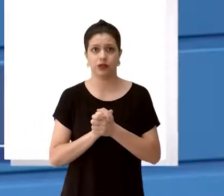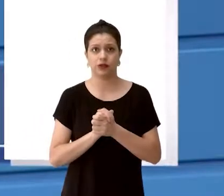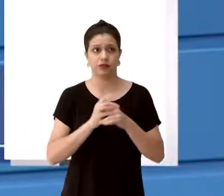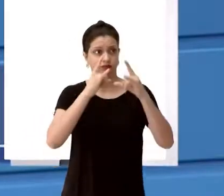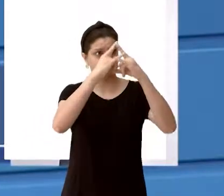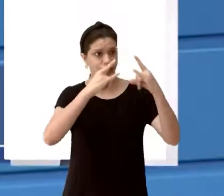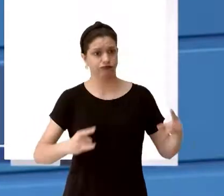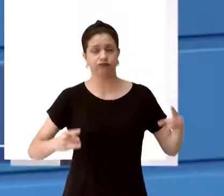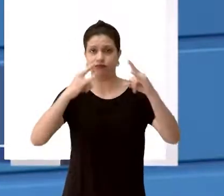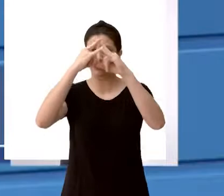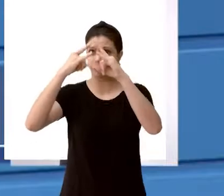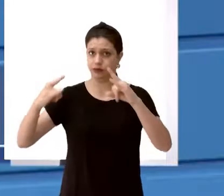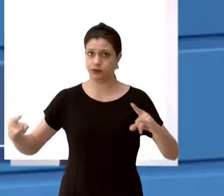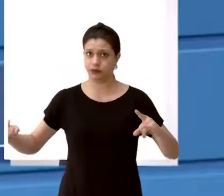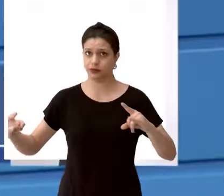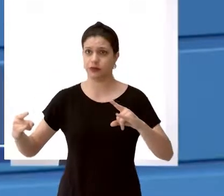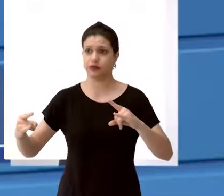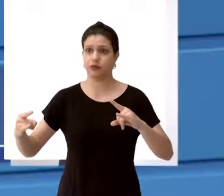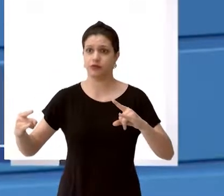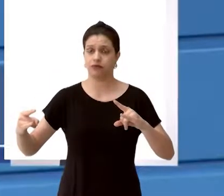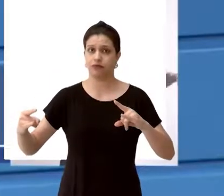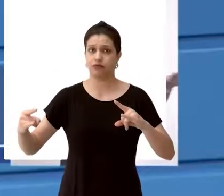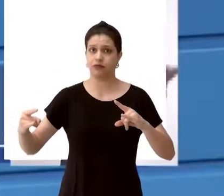de centros de triagem